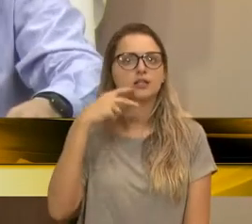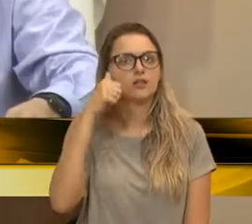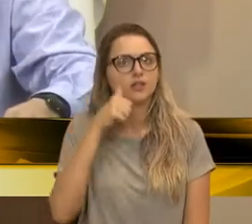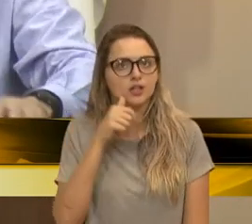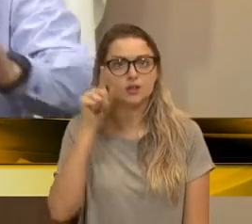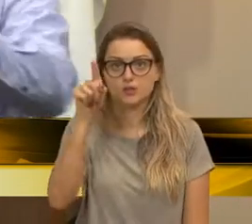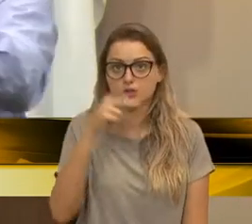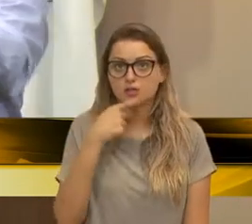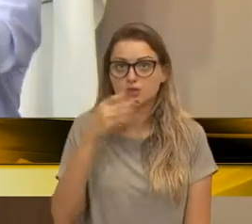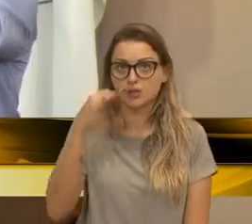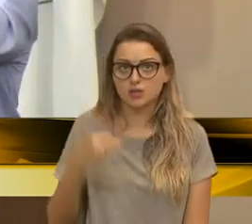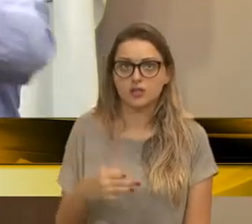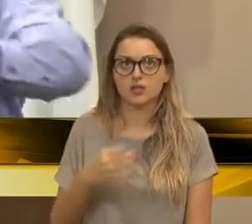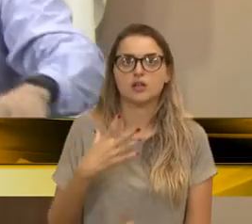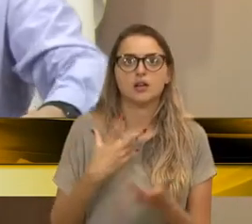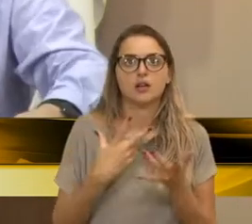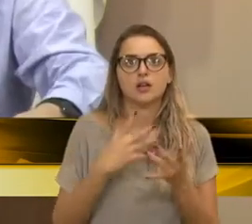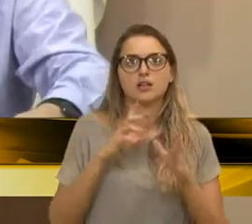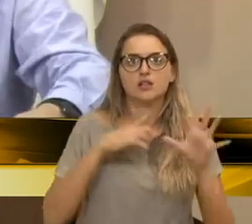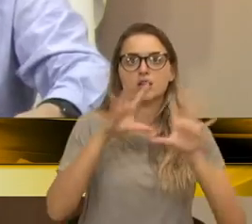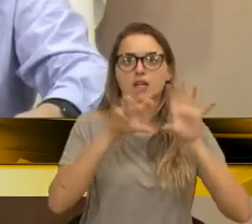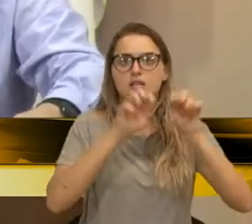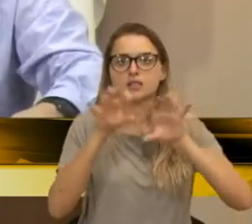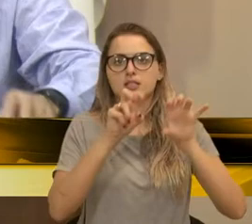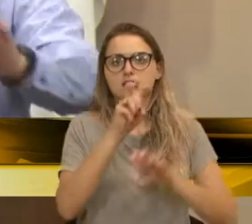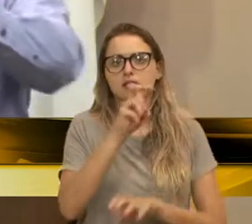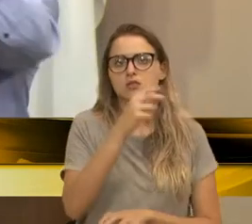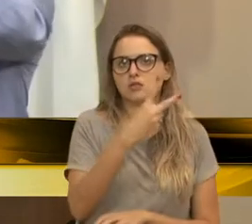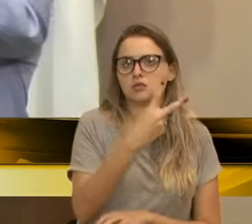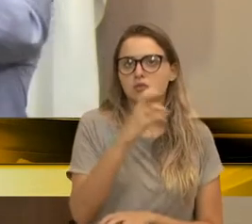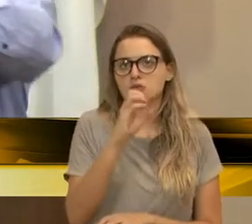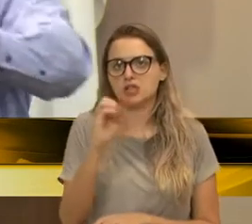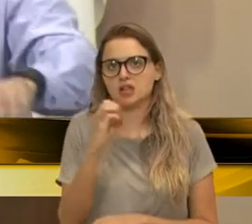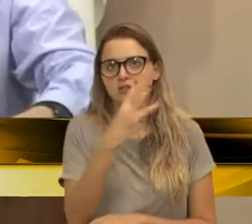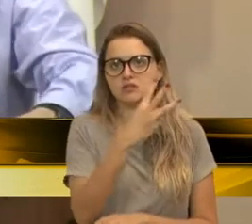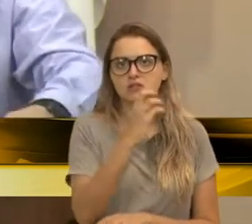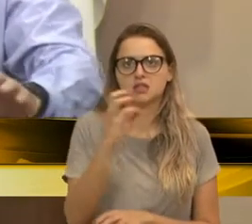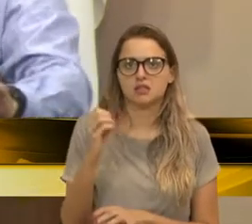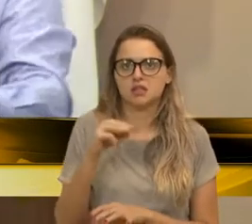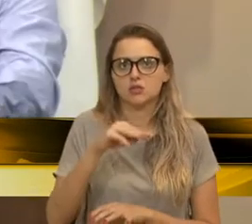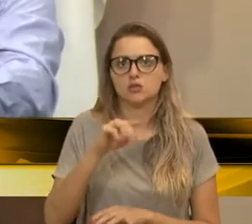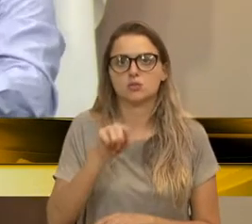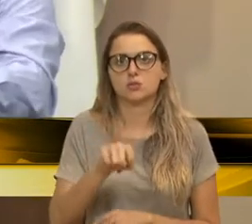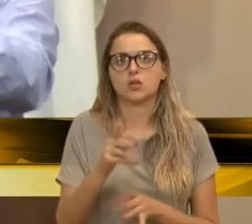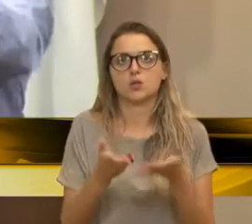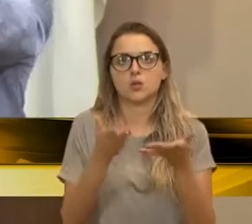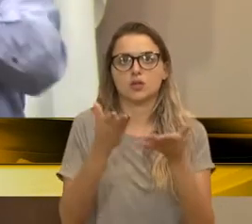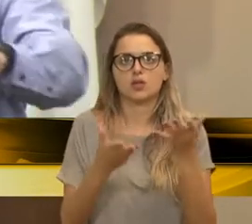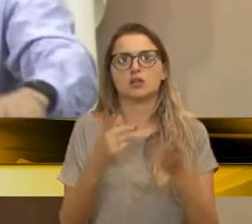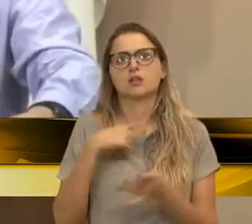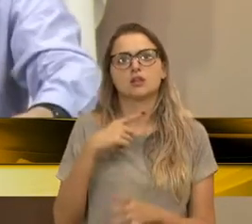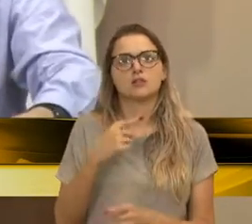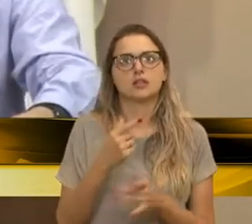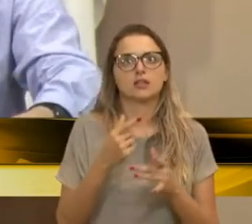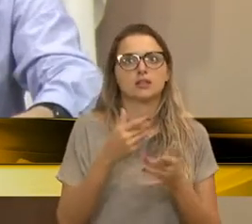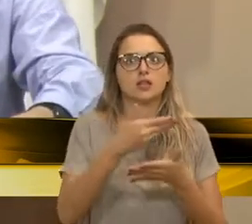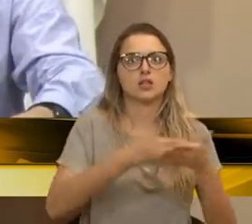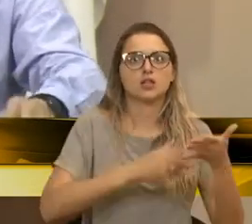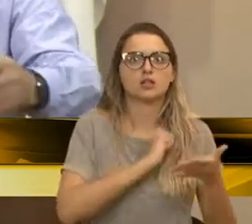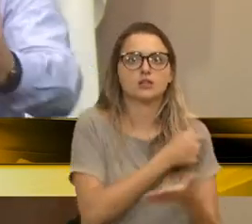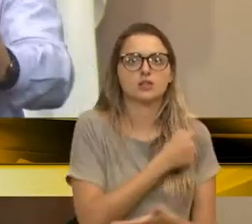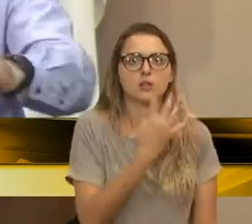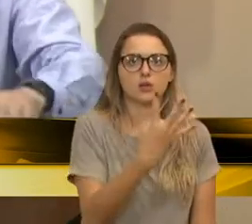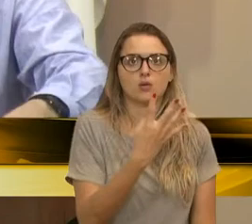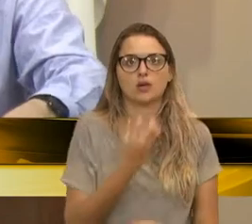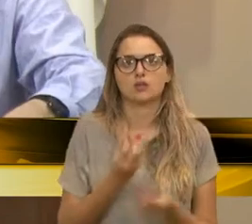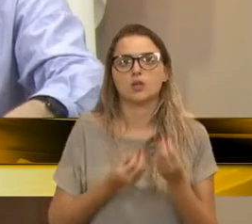falou muito bem, colhia 250 mil quilos de uva. Pude produzir 4. Bom, vai ter nota para 4 mil quilos. Como é que vai ter de